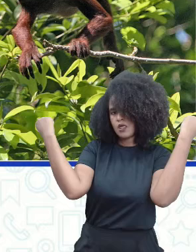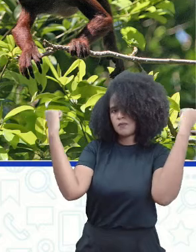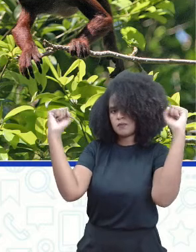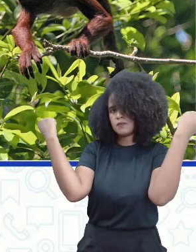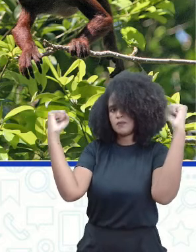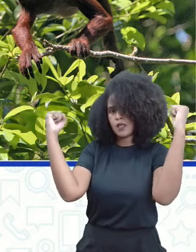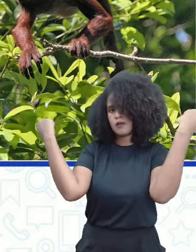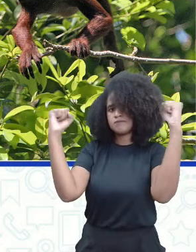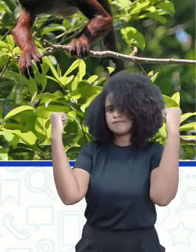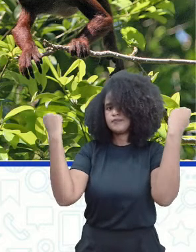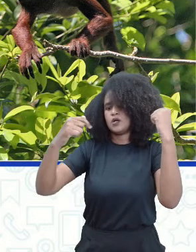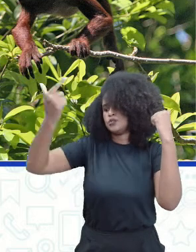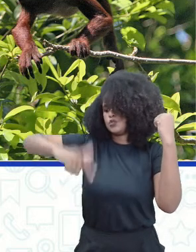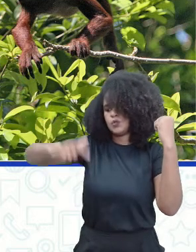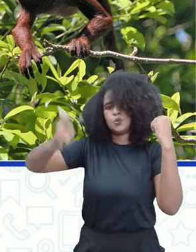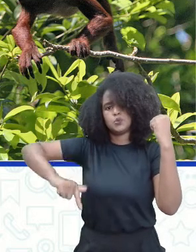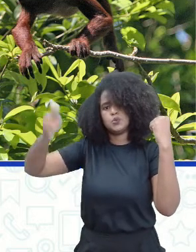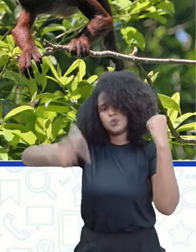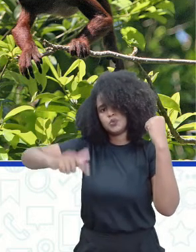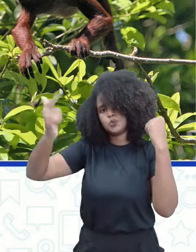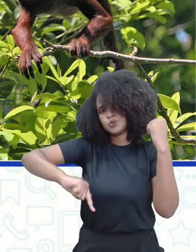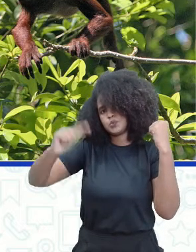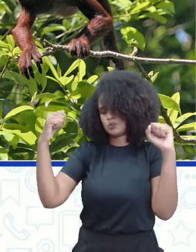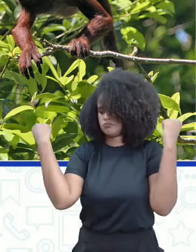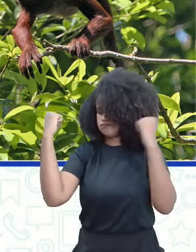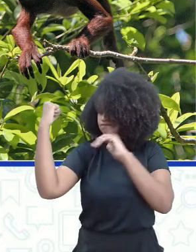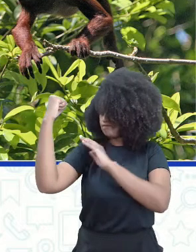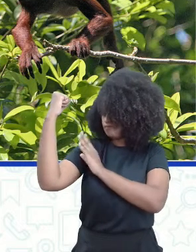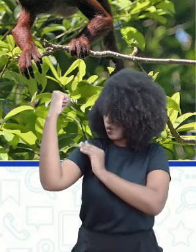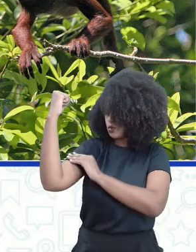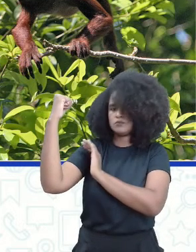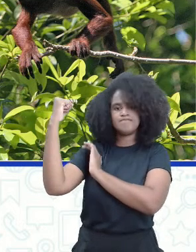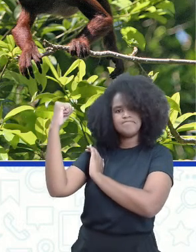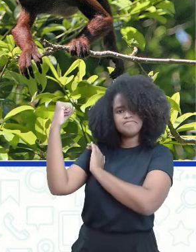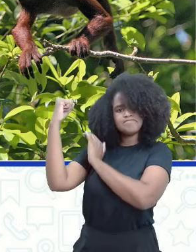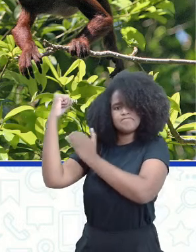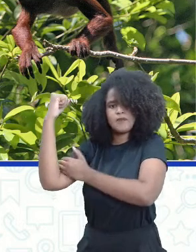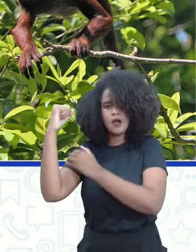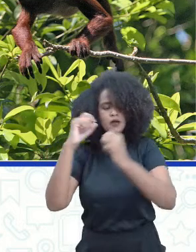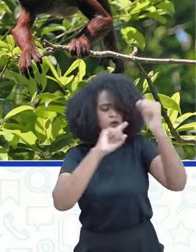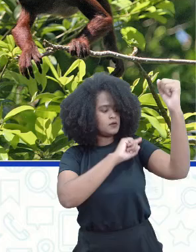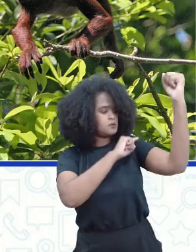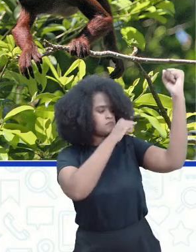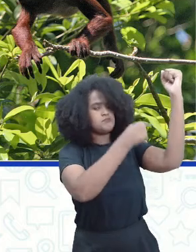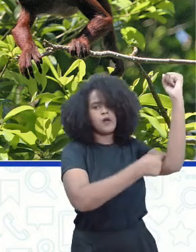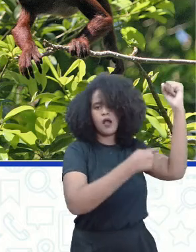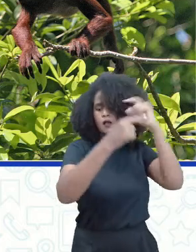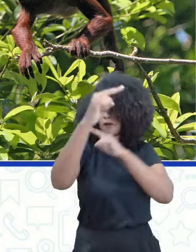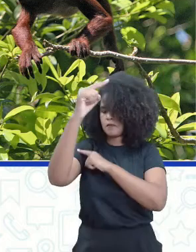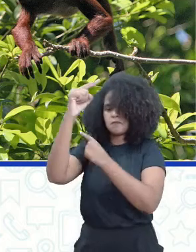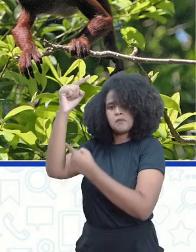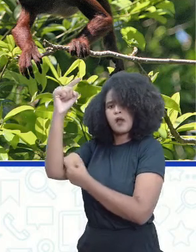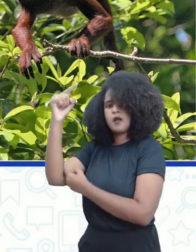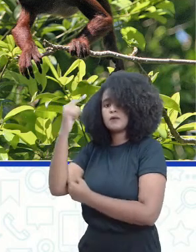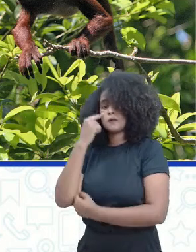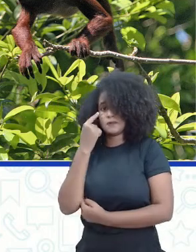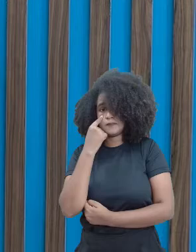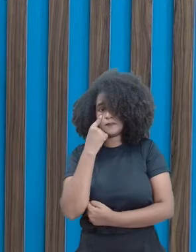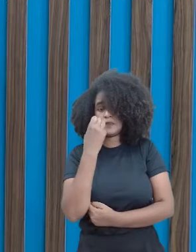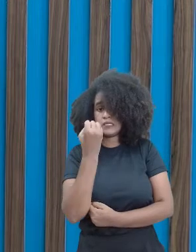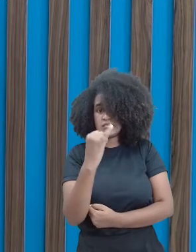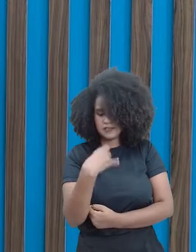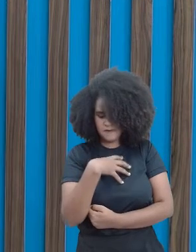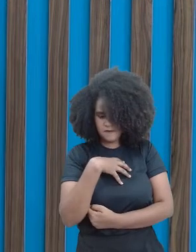os exercícios repetidos para desenvolver músculo. Então você desenvolve aquele músculo. Será que quando você tiver